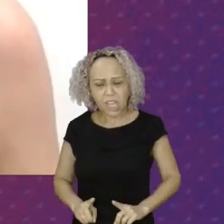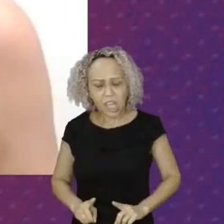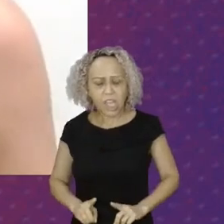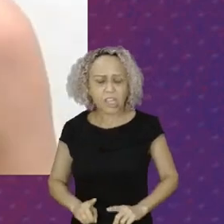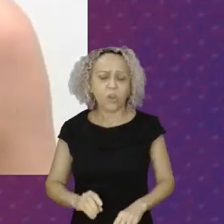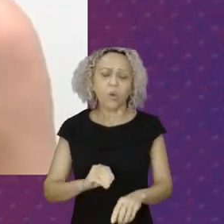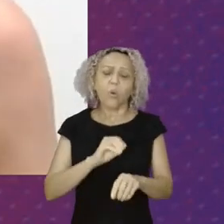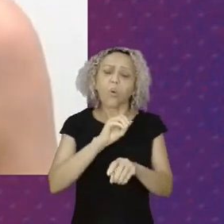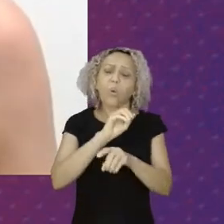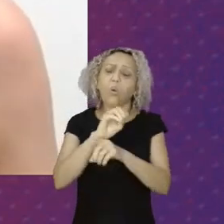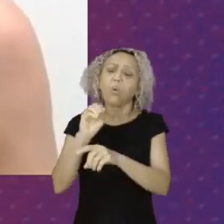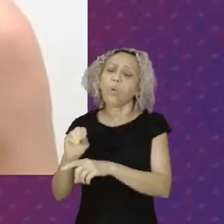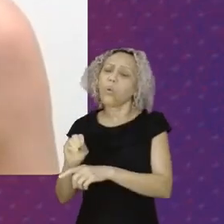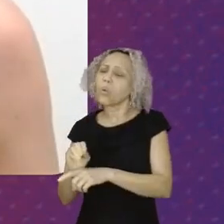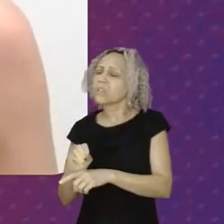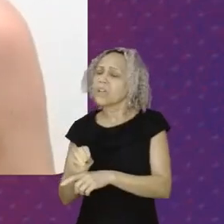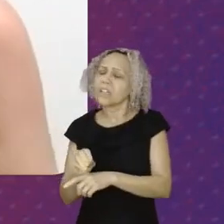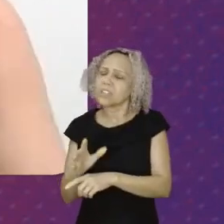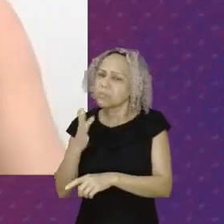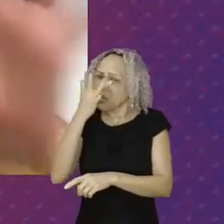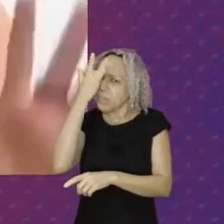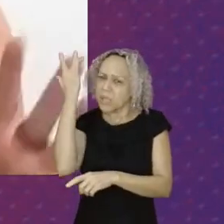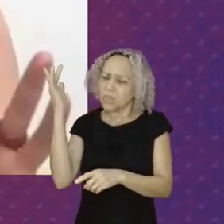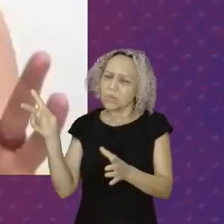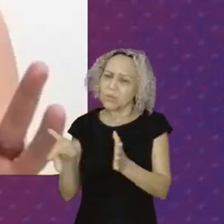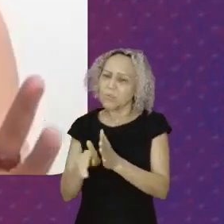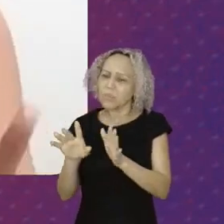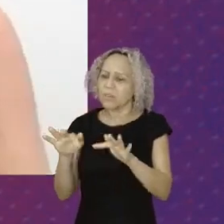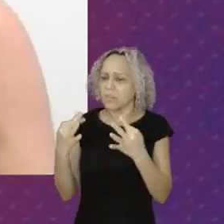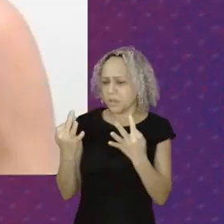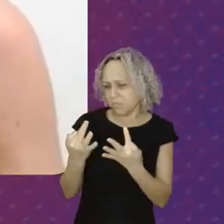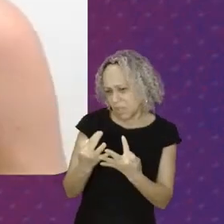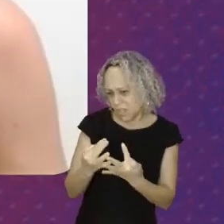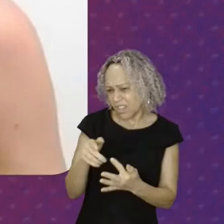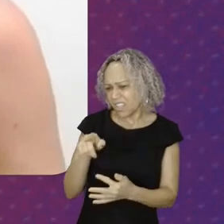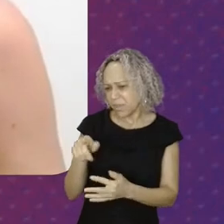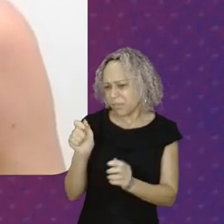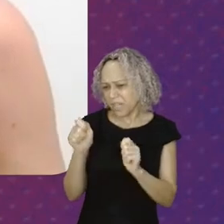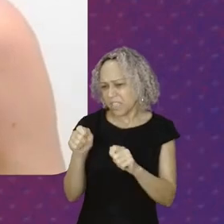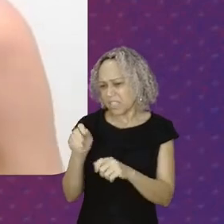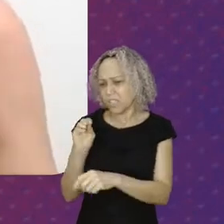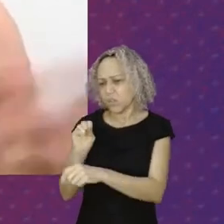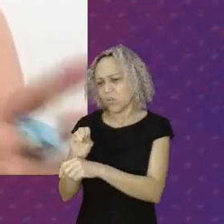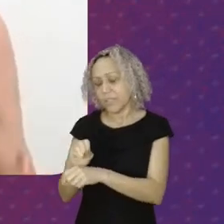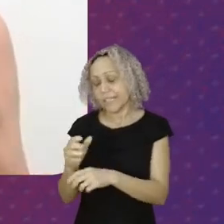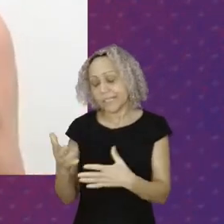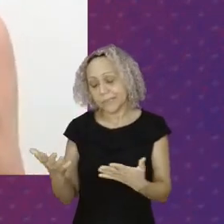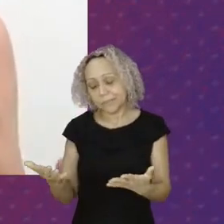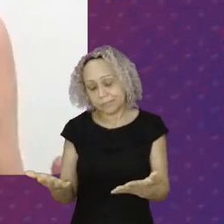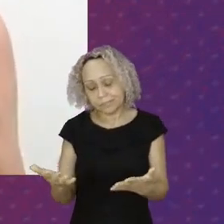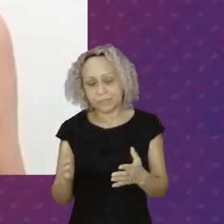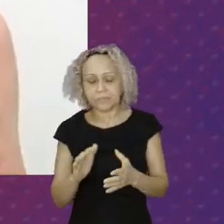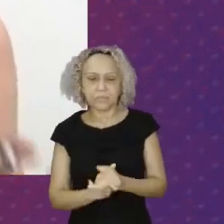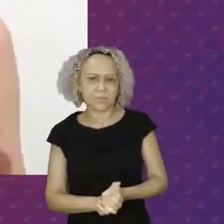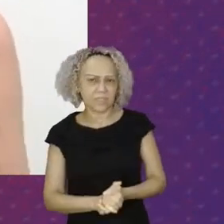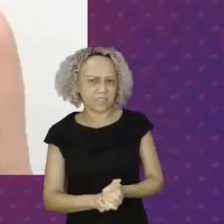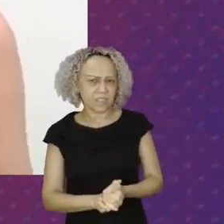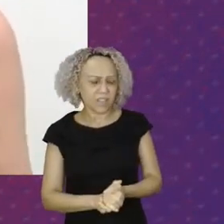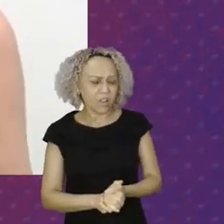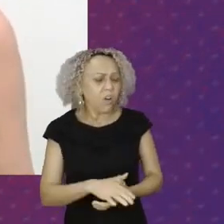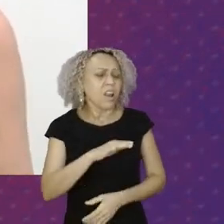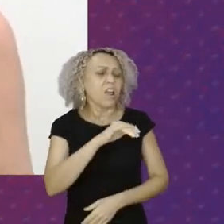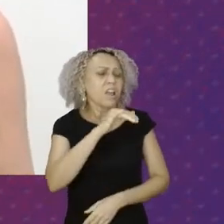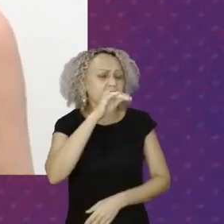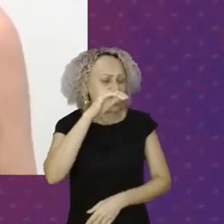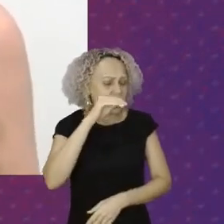algum tipo de necessidade de cuidado. E é só isso. E não se problematiza que esta mulher,